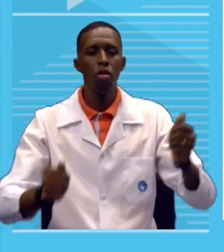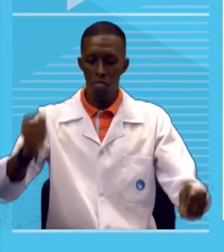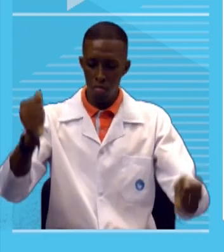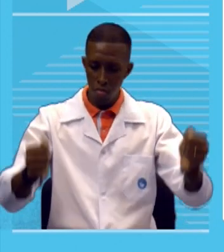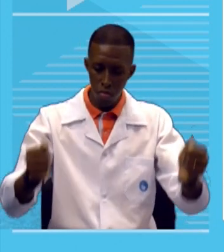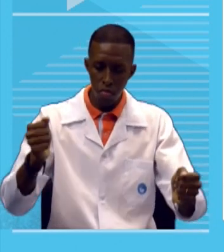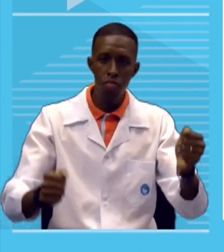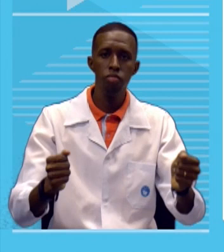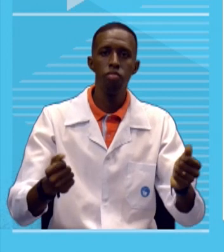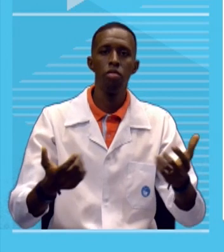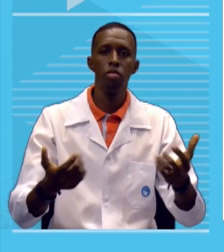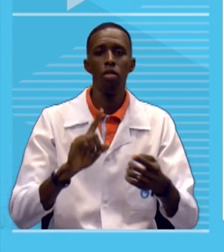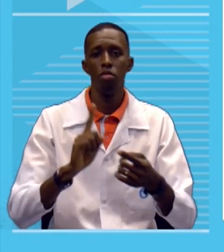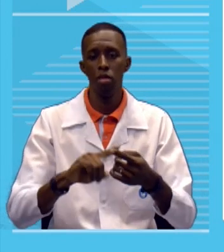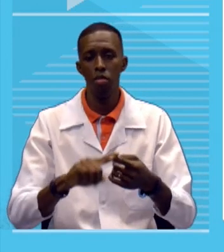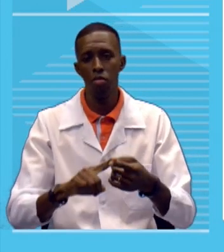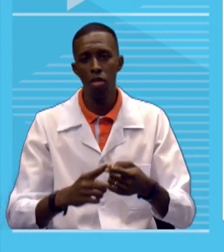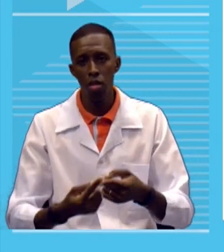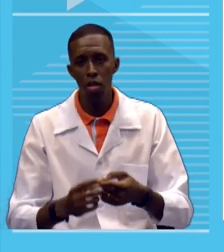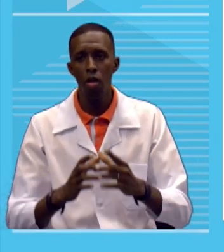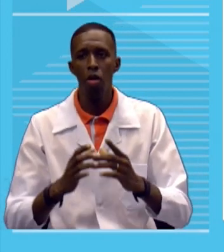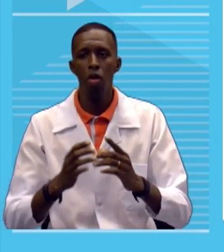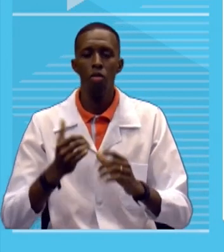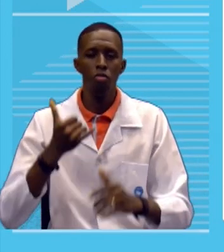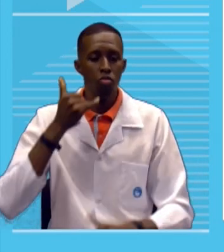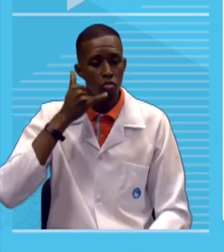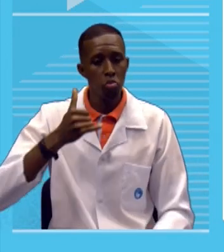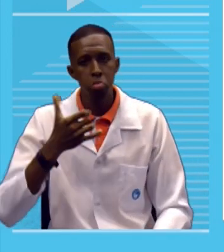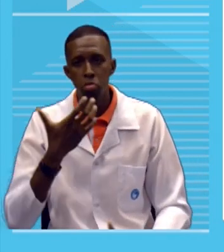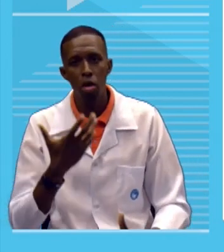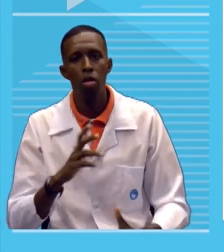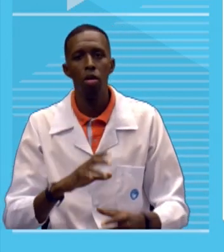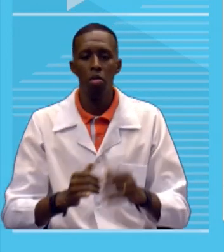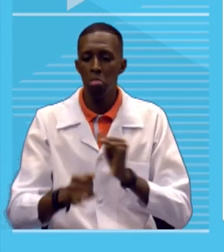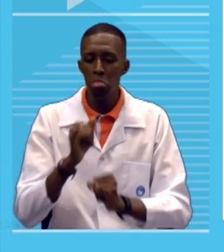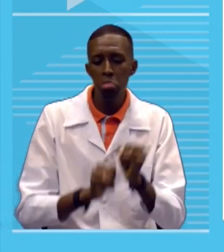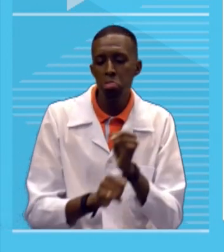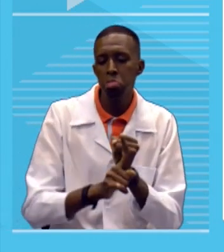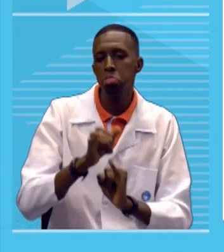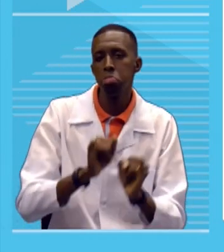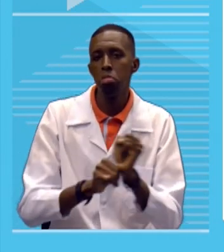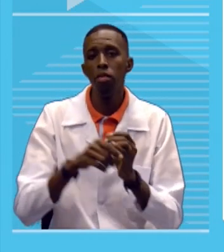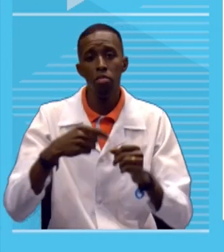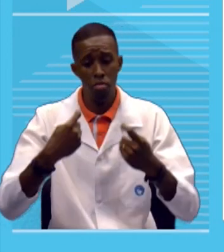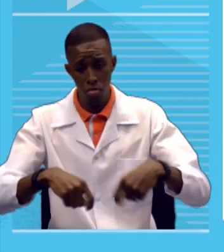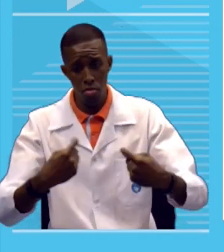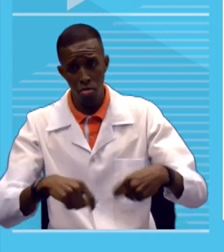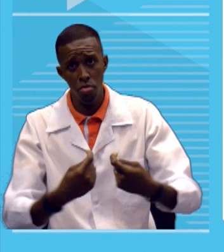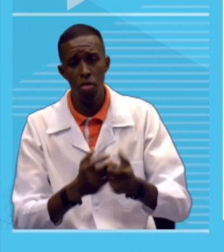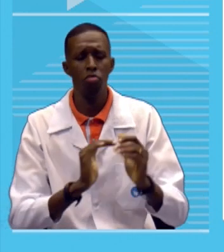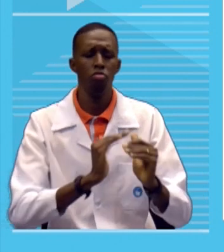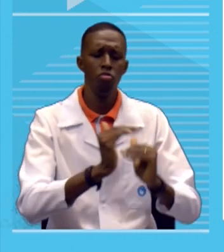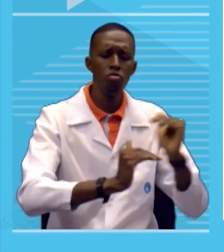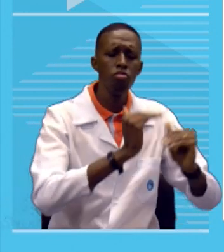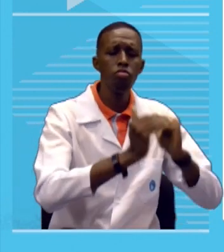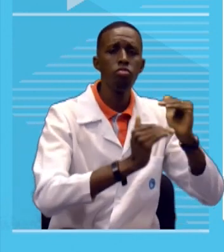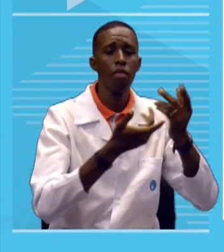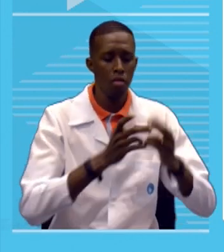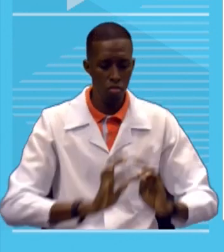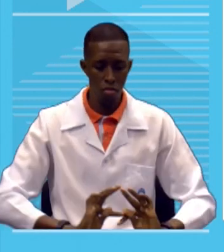comunicações, porque uma cidade, a urbanização, ela cada vez mais crescendo dentro de uma cidade,